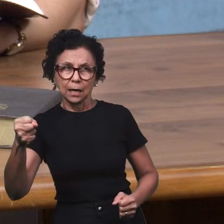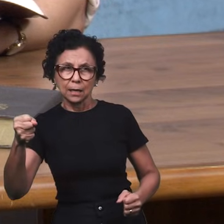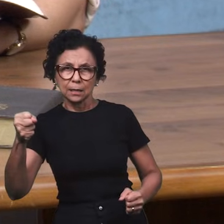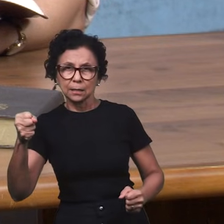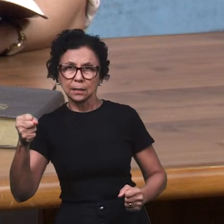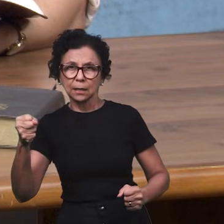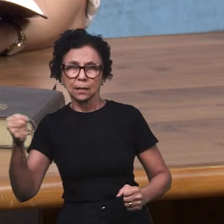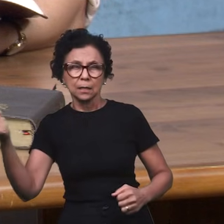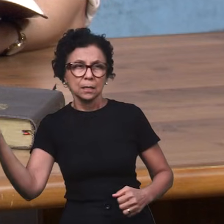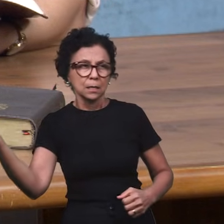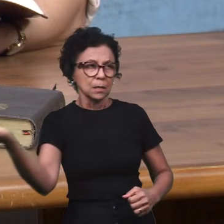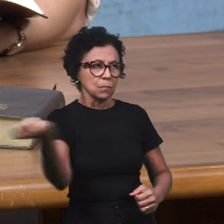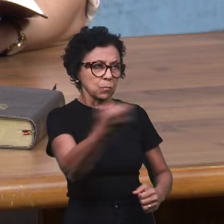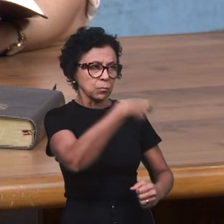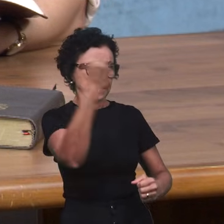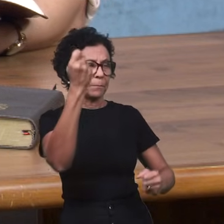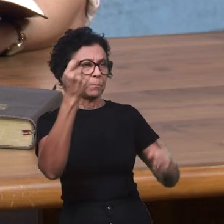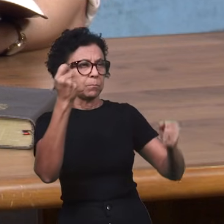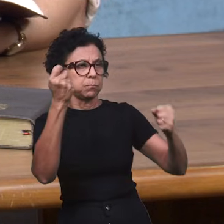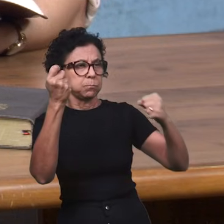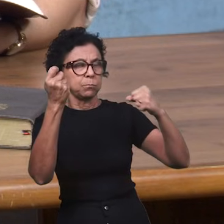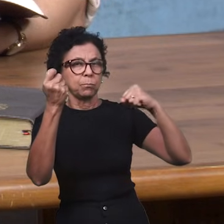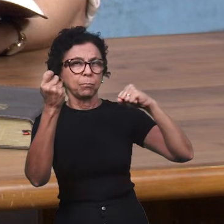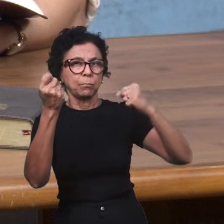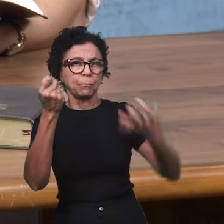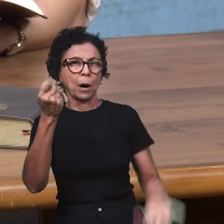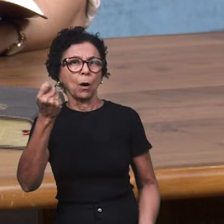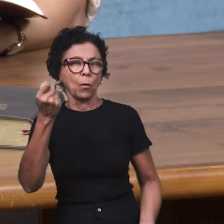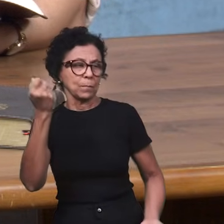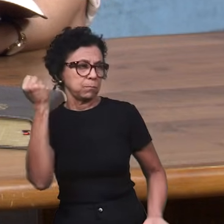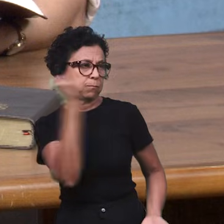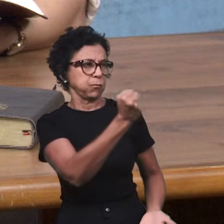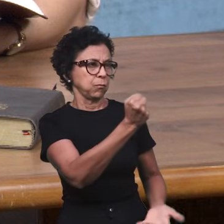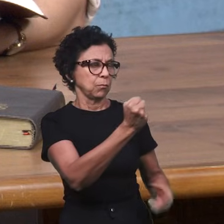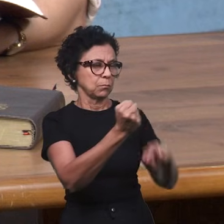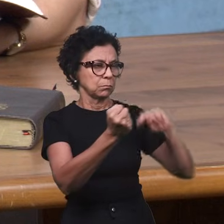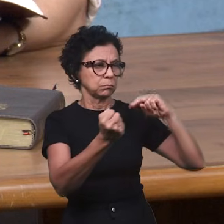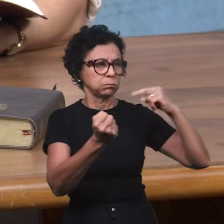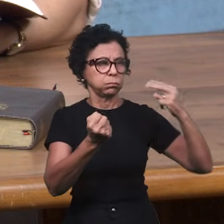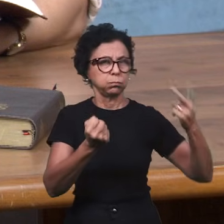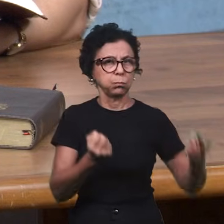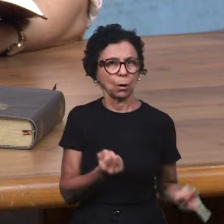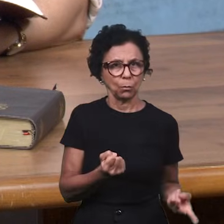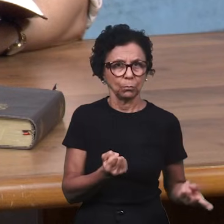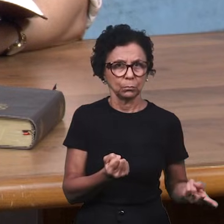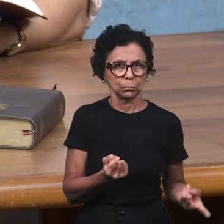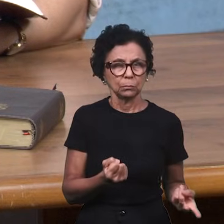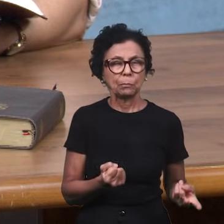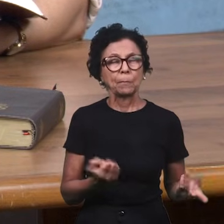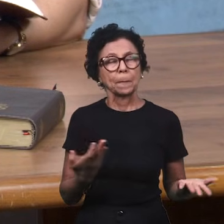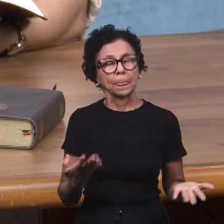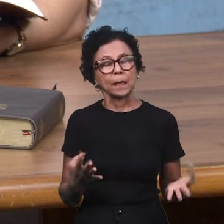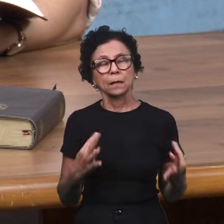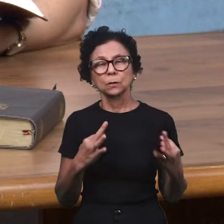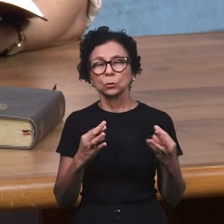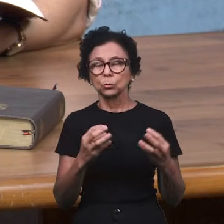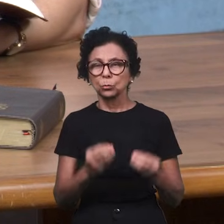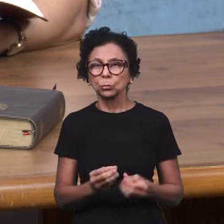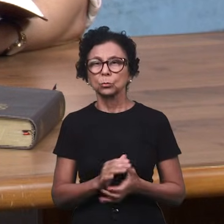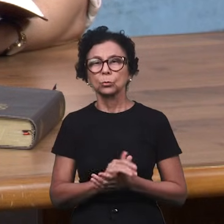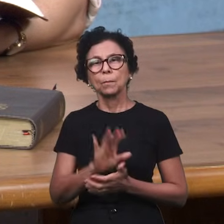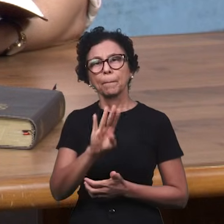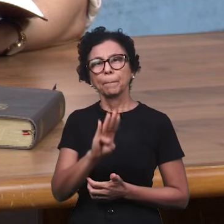sua própria lança. Estas coisas fez Benaia, filho de Joiada, pelo que